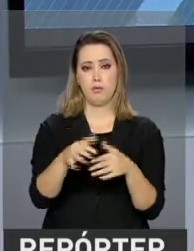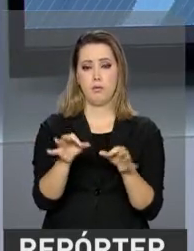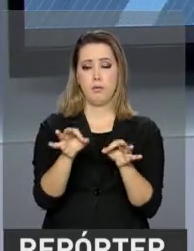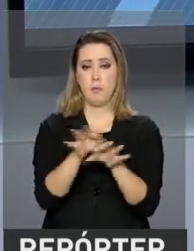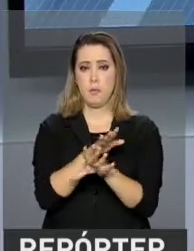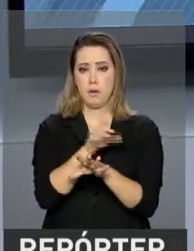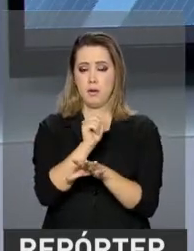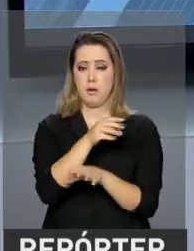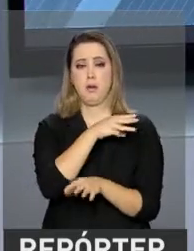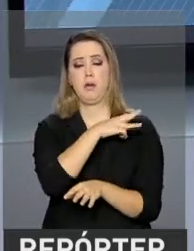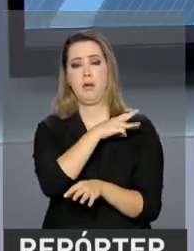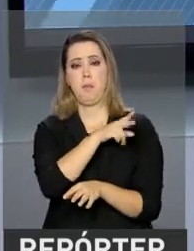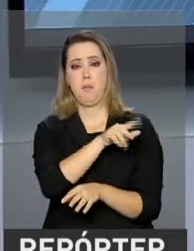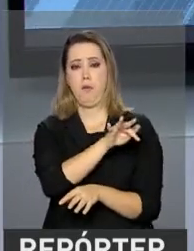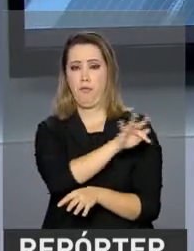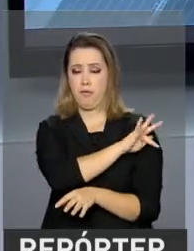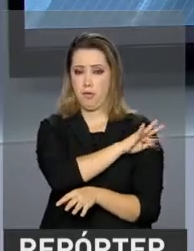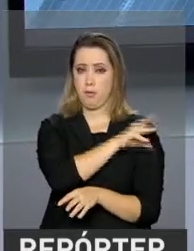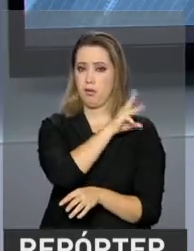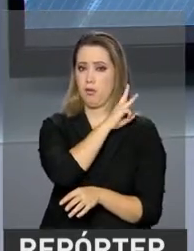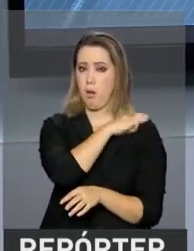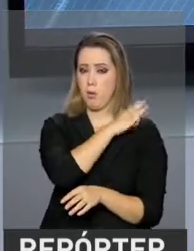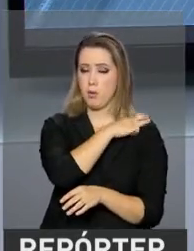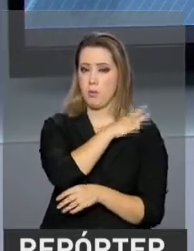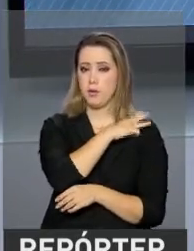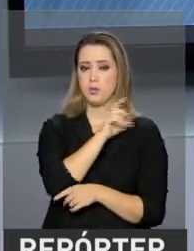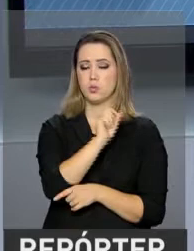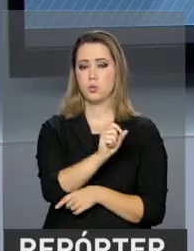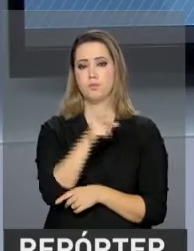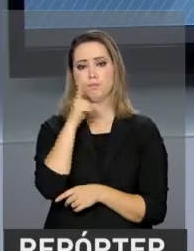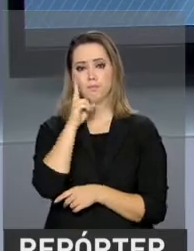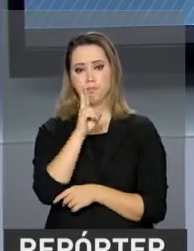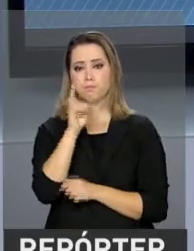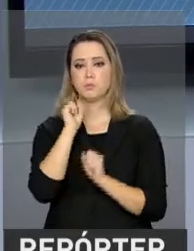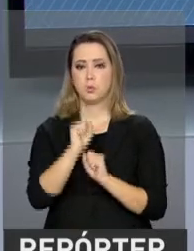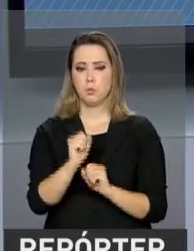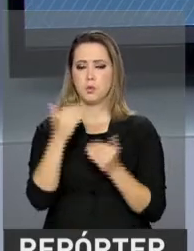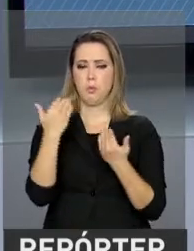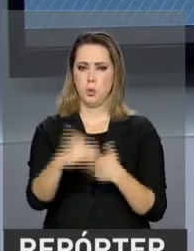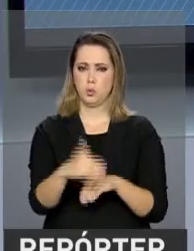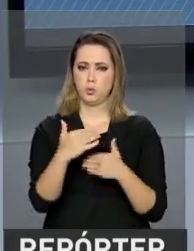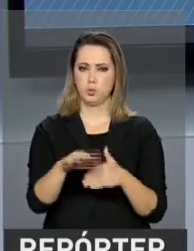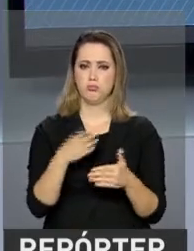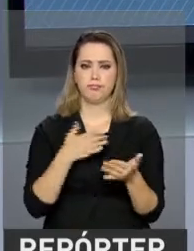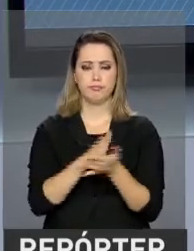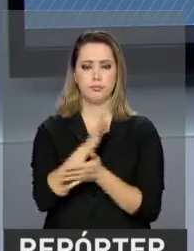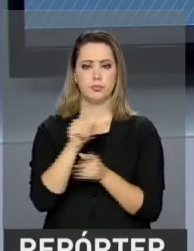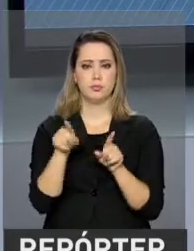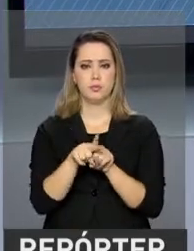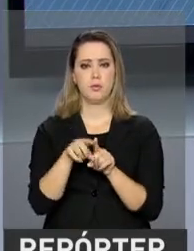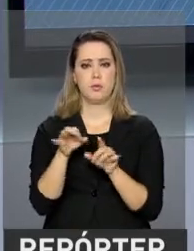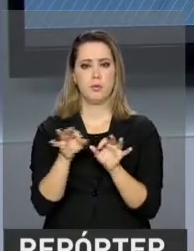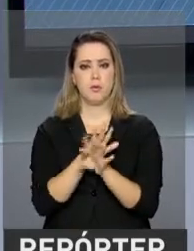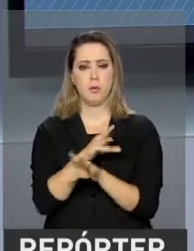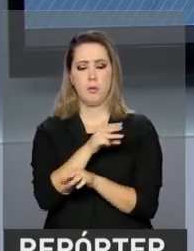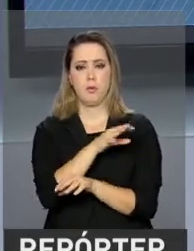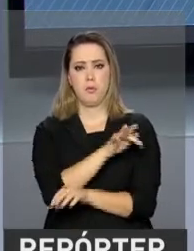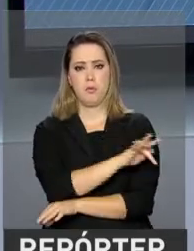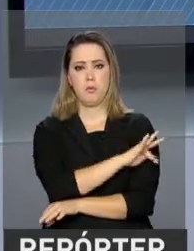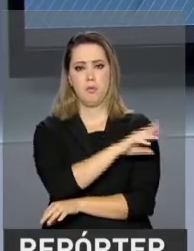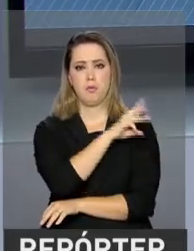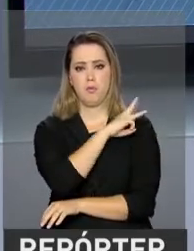enseja a prova avalia competências e habilidades de jovens e adultos que buscam a conclusão do ensino fundamental